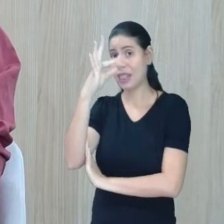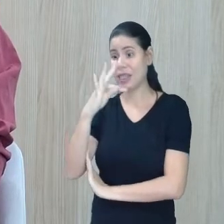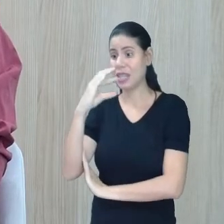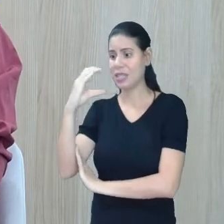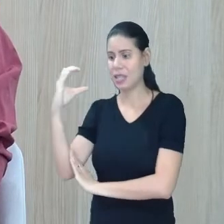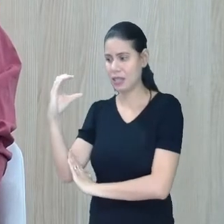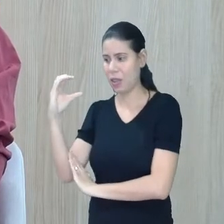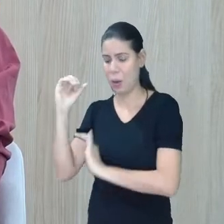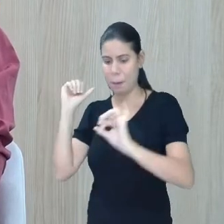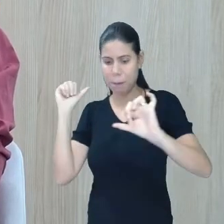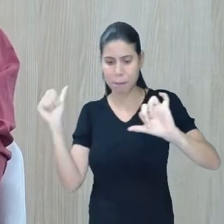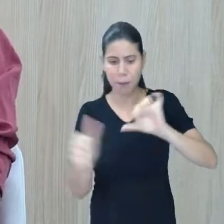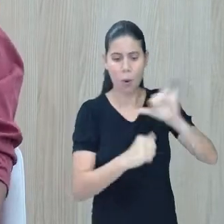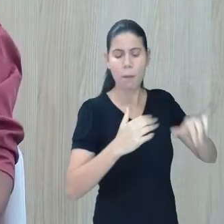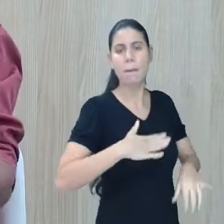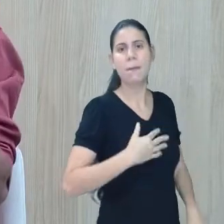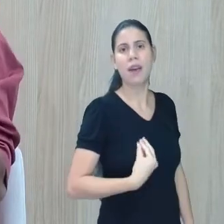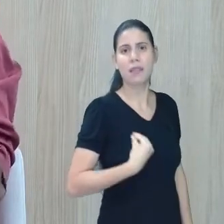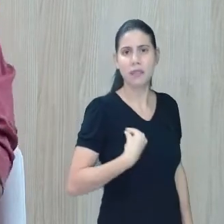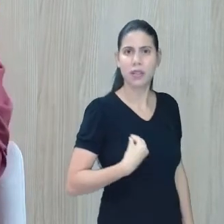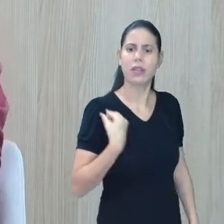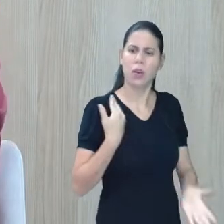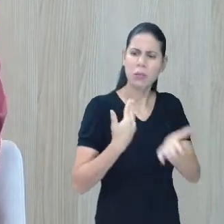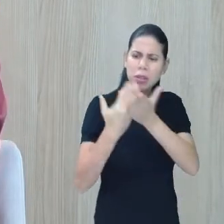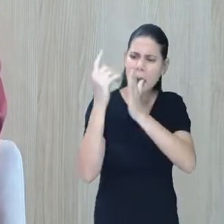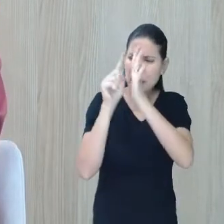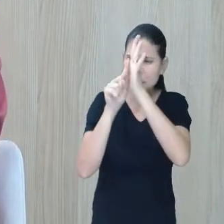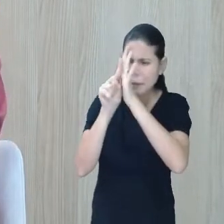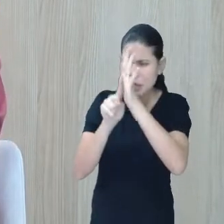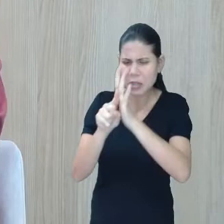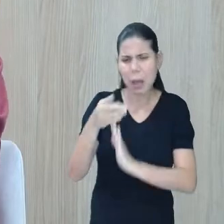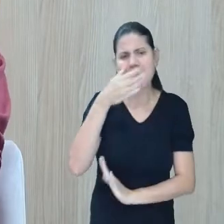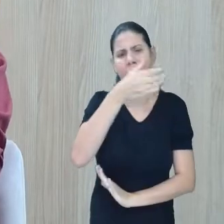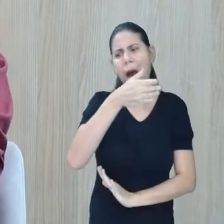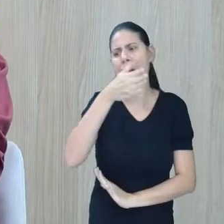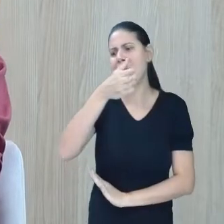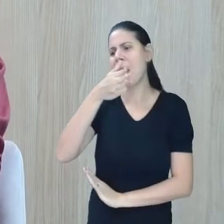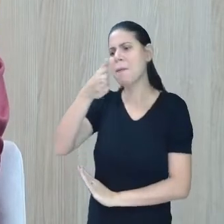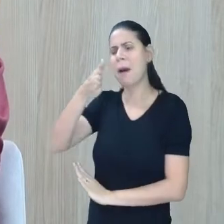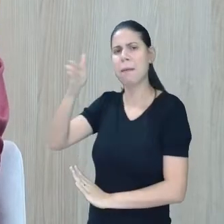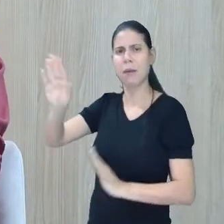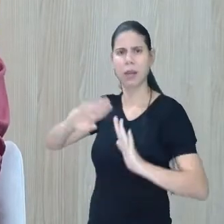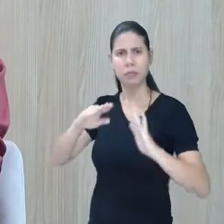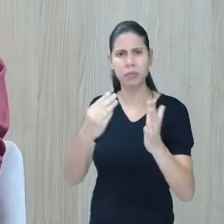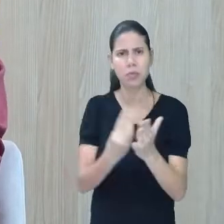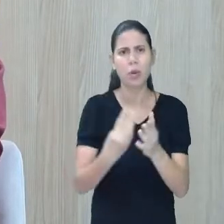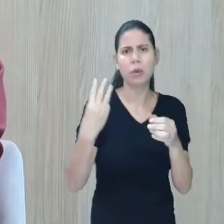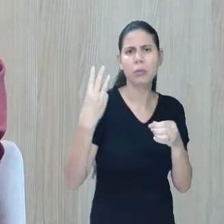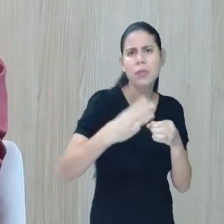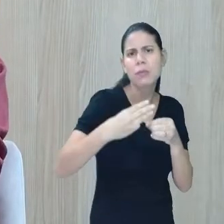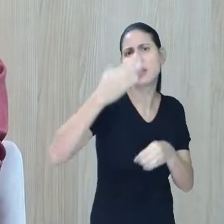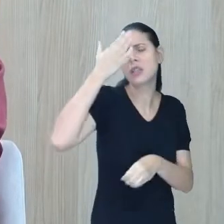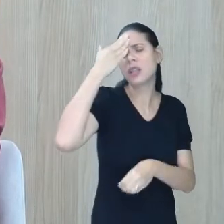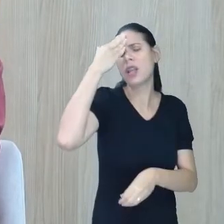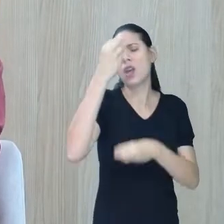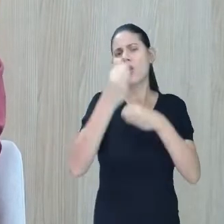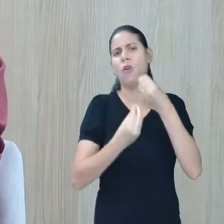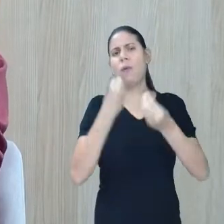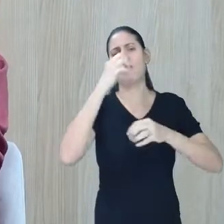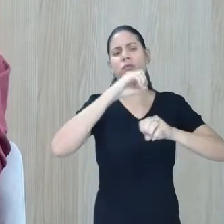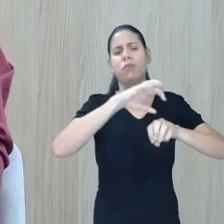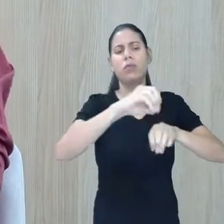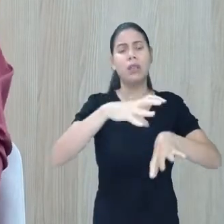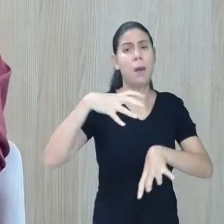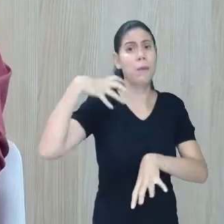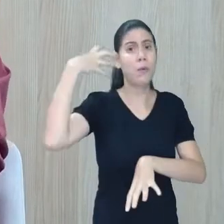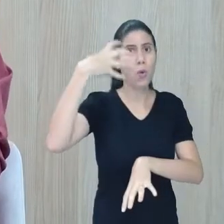projeto de vida. Eu comecei a fazer pesquisa nas escolas municipais para entender como é que funcionava a educação musical para surdos. Eu